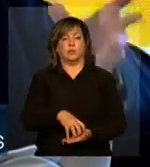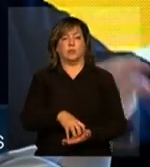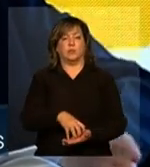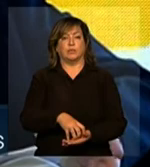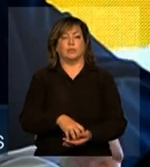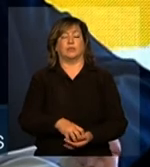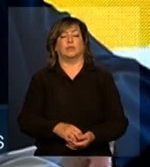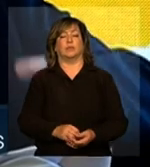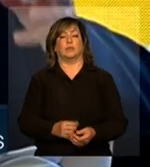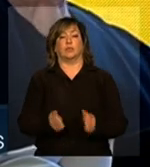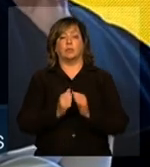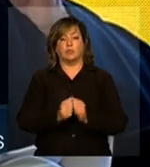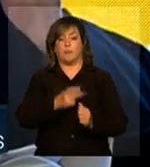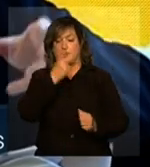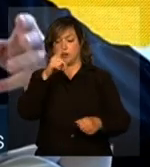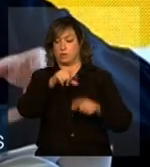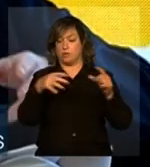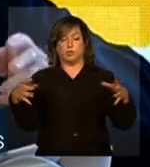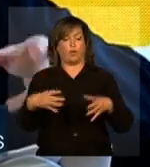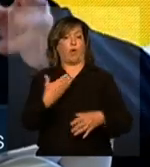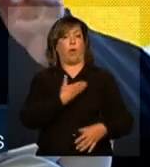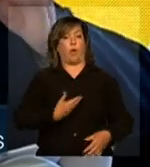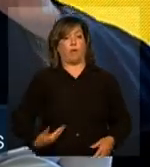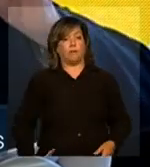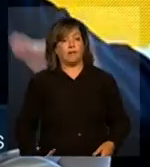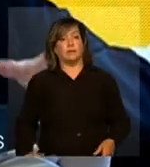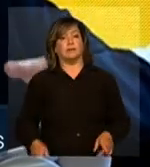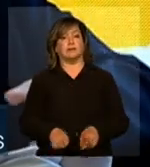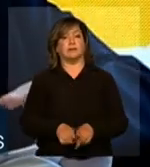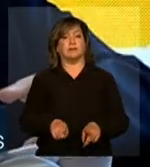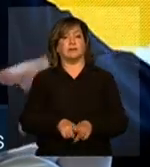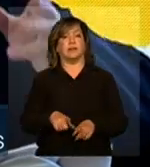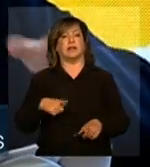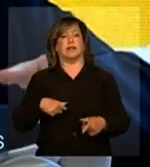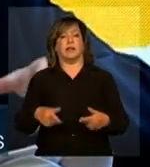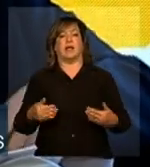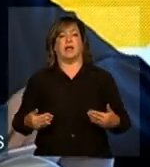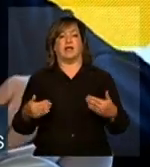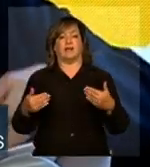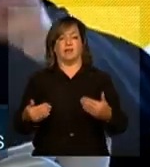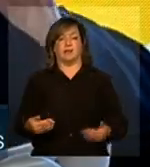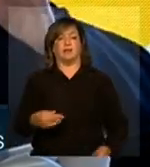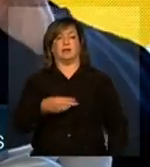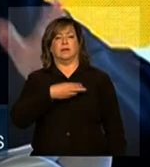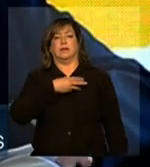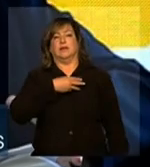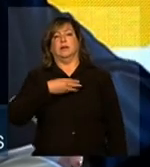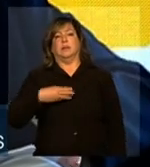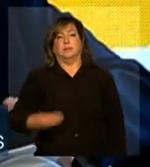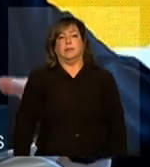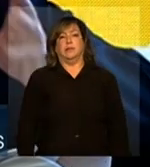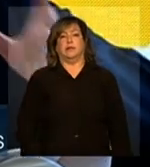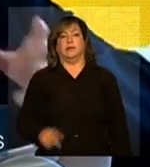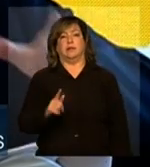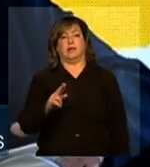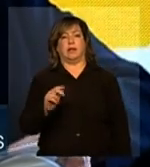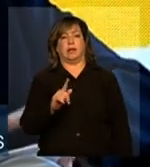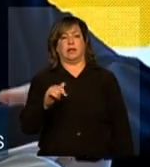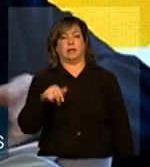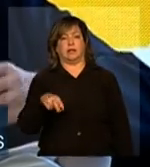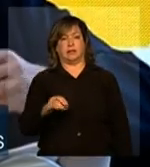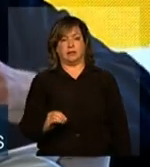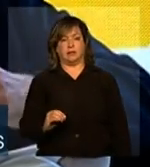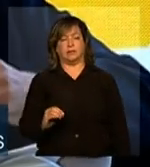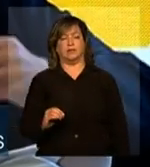com componentes do governo, grupo de trabalho tendo à frente o ministro José Graziano, então, na